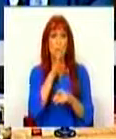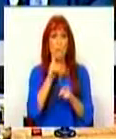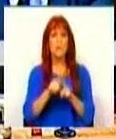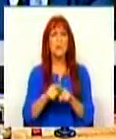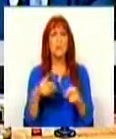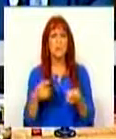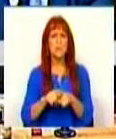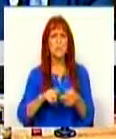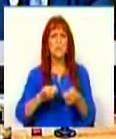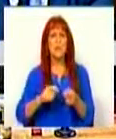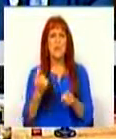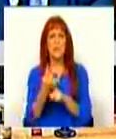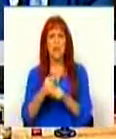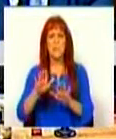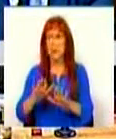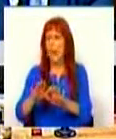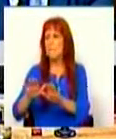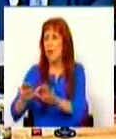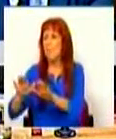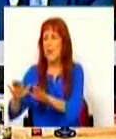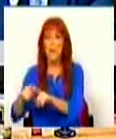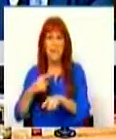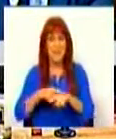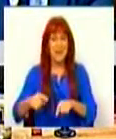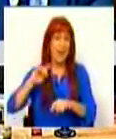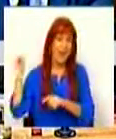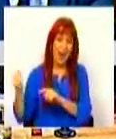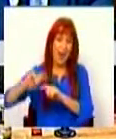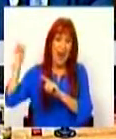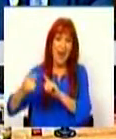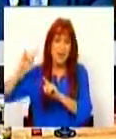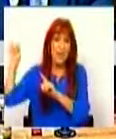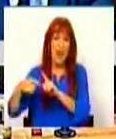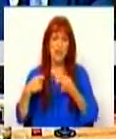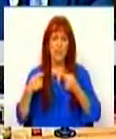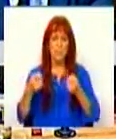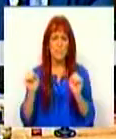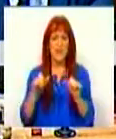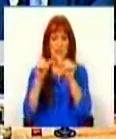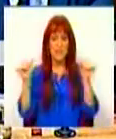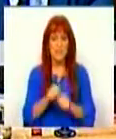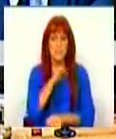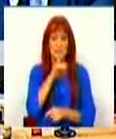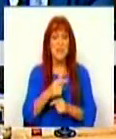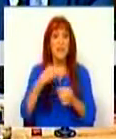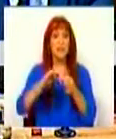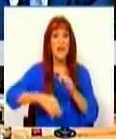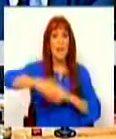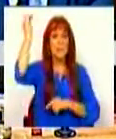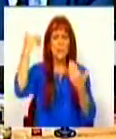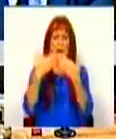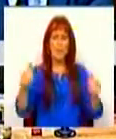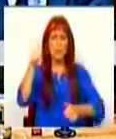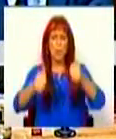foram ficando sucessivamente paralisadas ao longo de anos de desinvestimento no sistema ferroviário. E, finalmente, foi